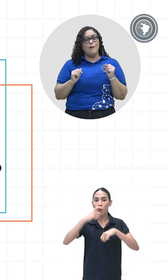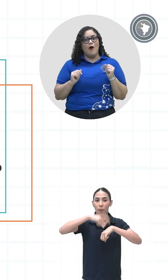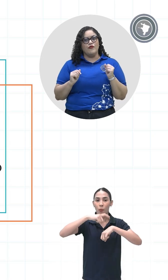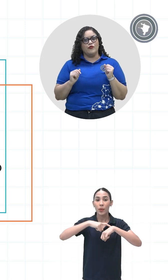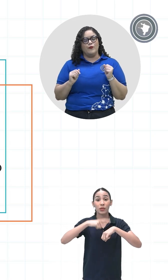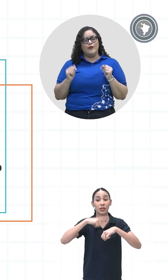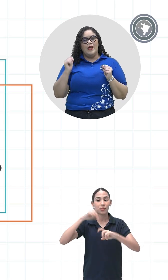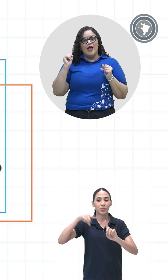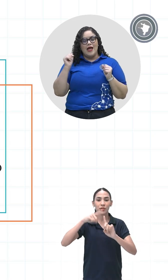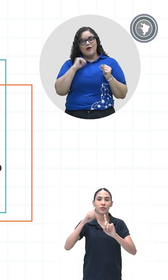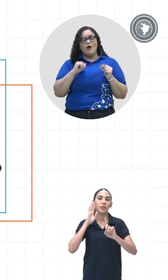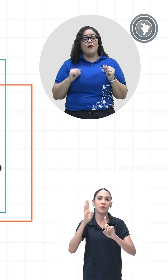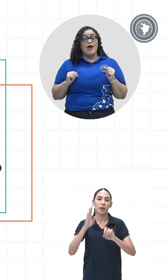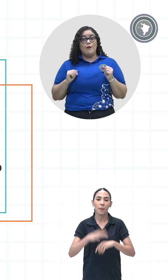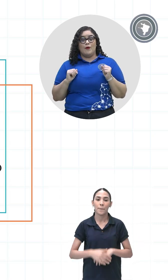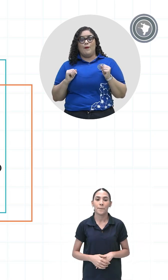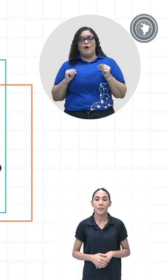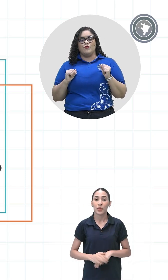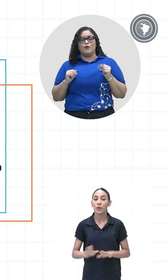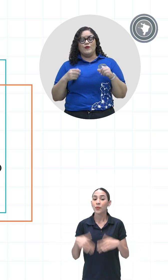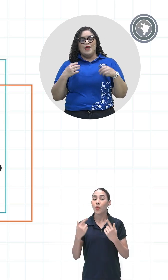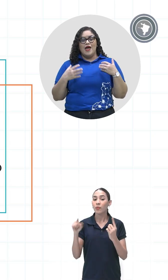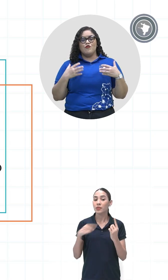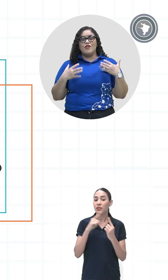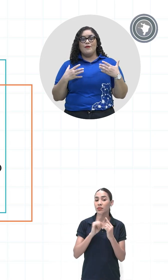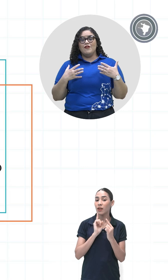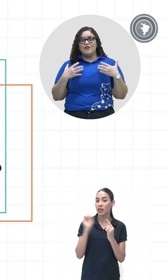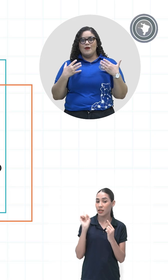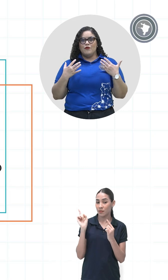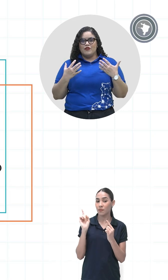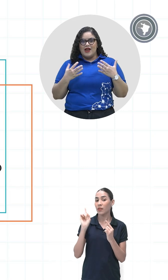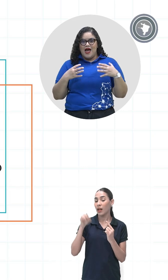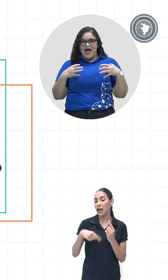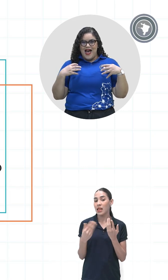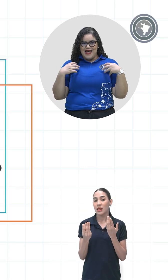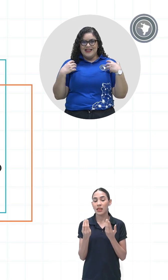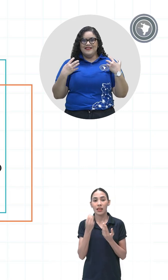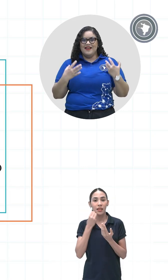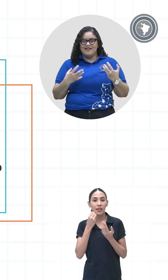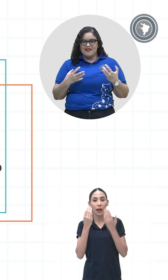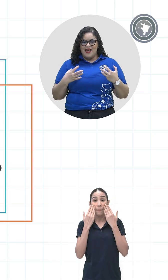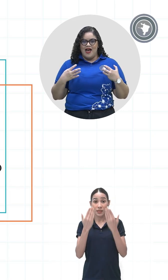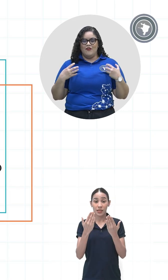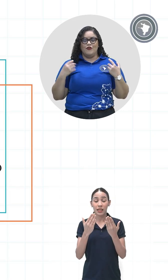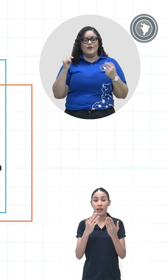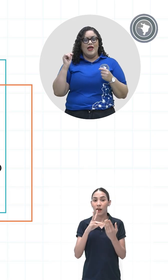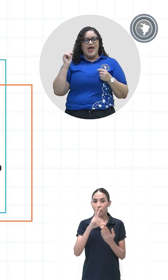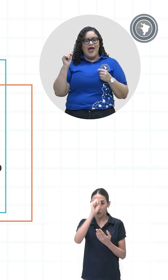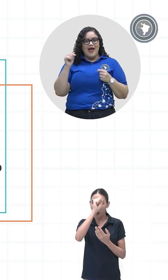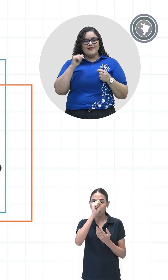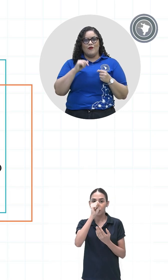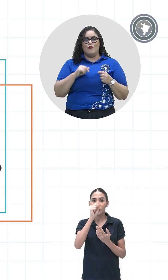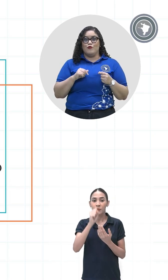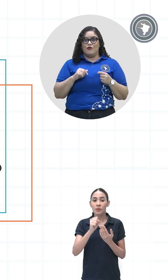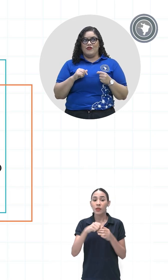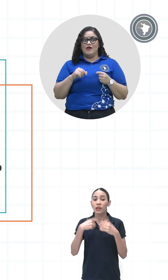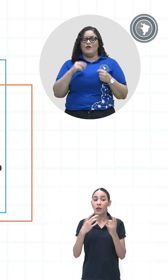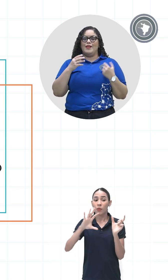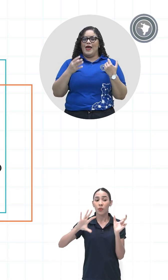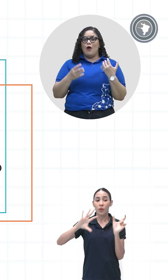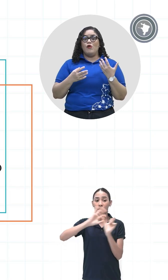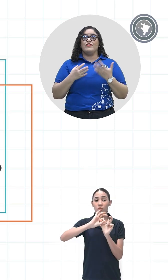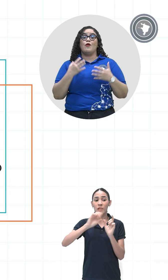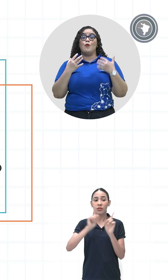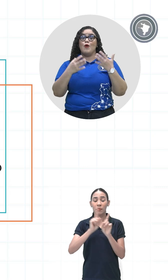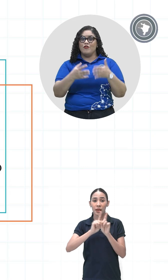tenha um propósito. Aqui, qual que é o propósito? É justamente demonstrar a intensidade. Essa conjunção,